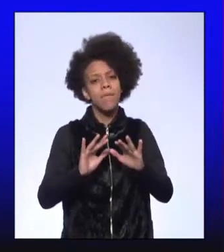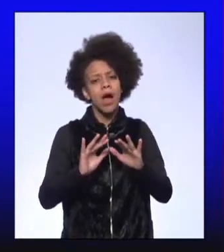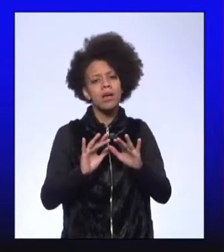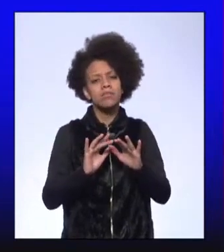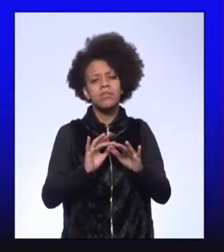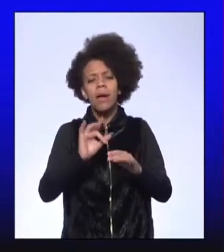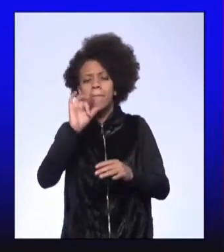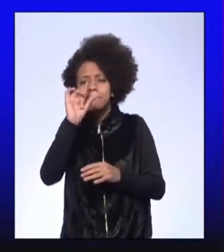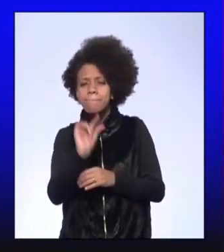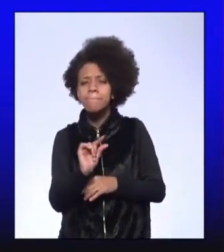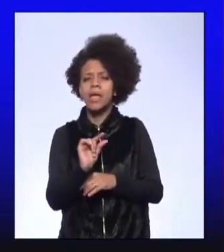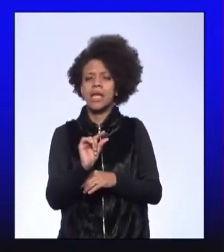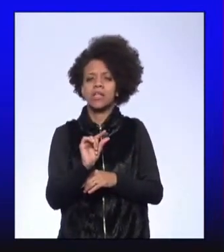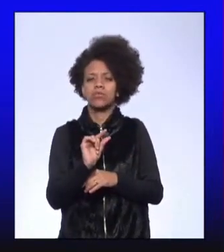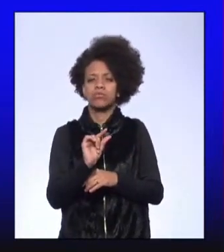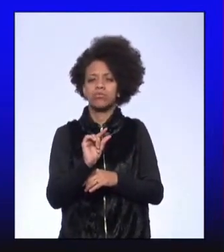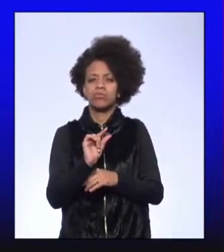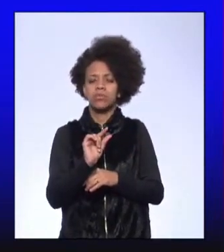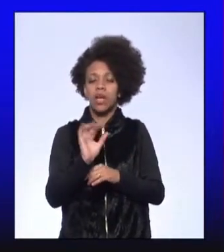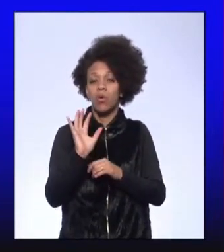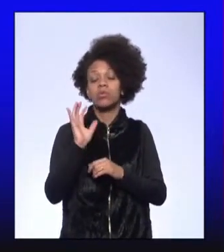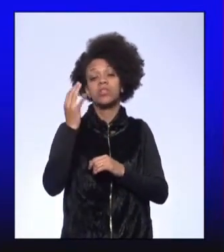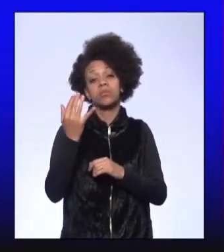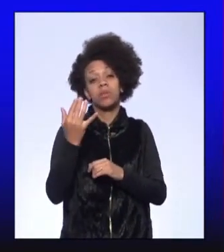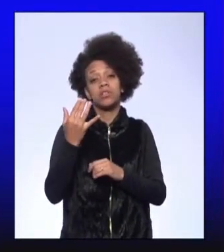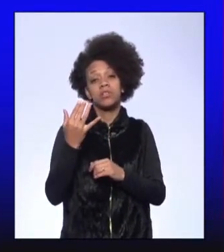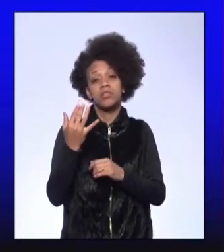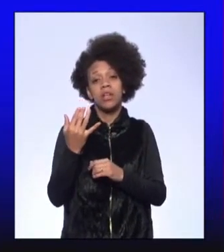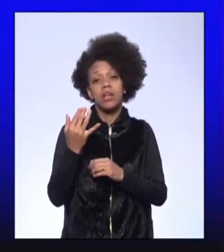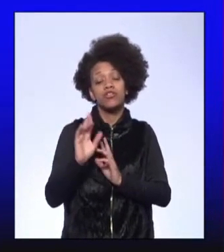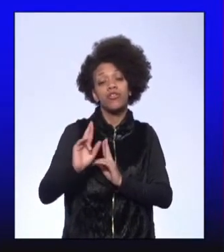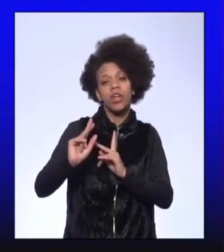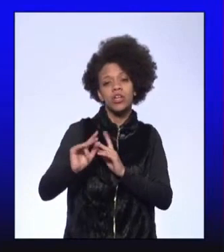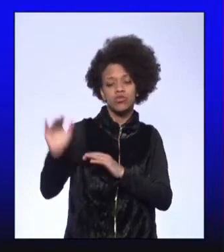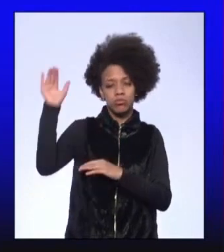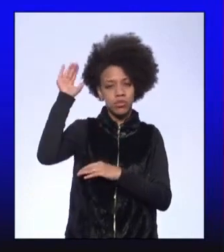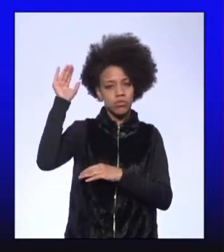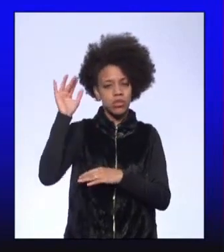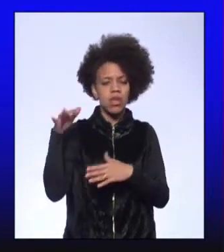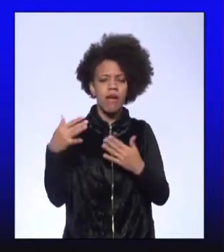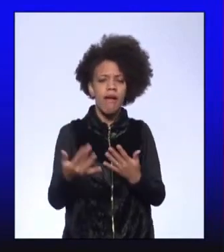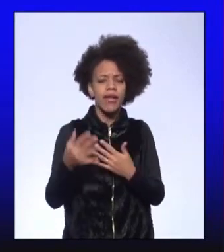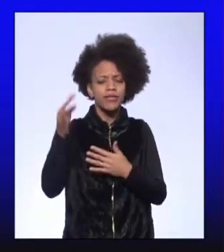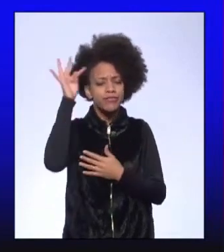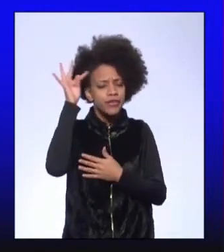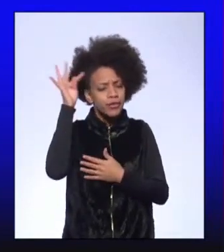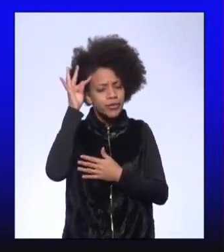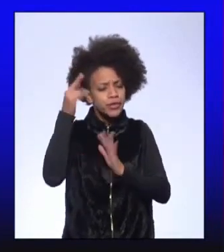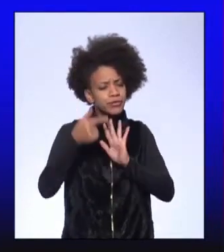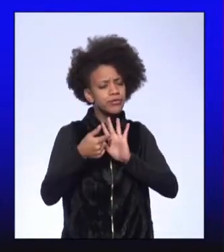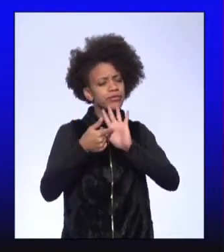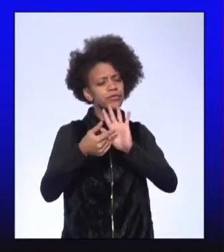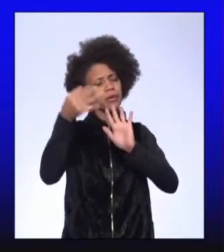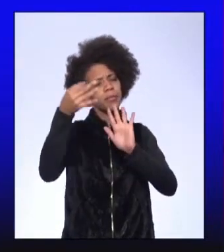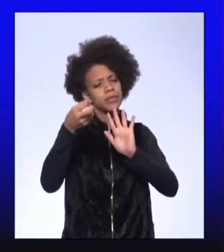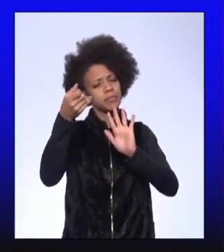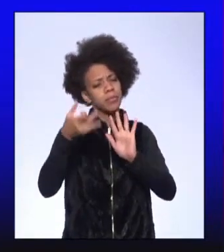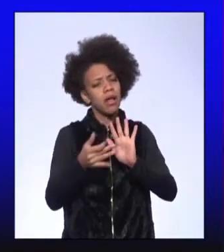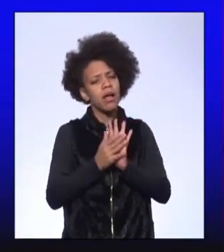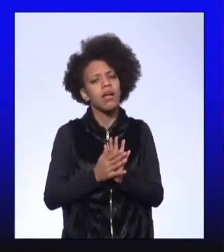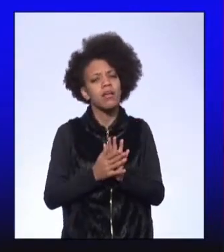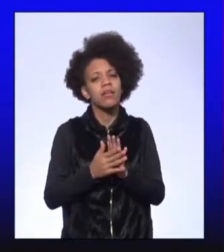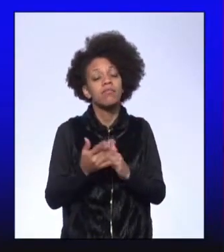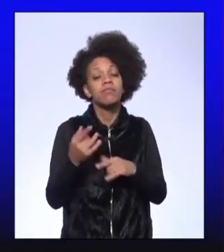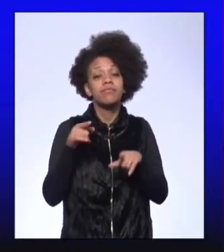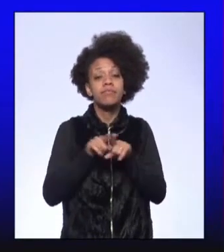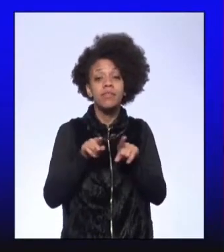com muito menor frequência que nos adultos. Várias teorias foram colocadas para tentar justificar isso, a